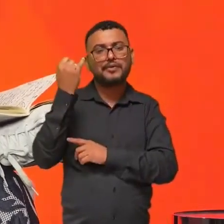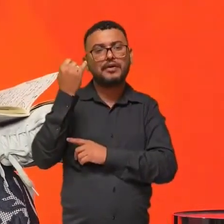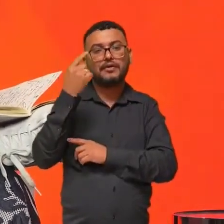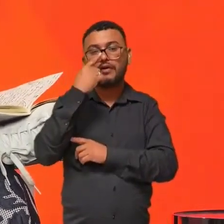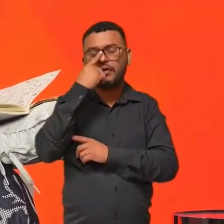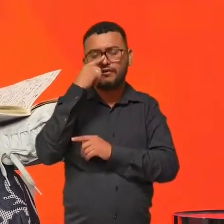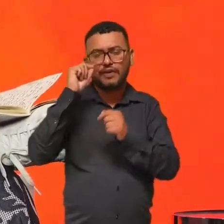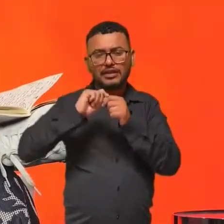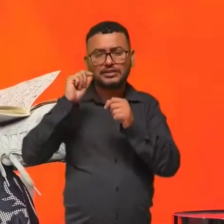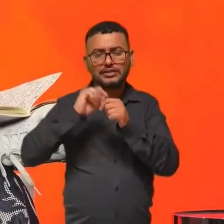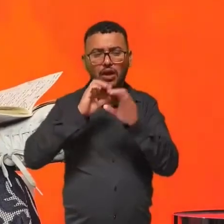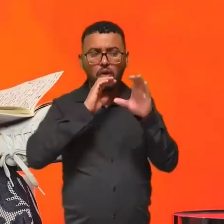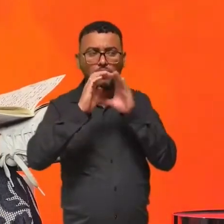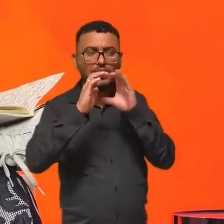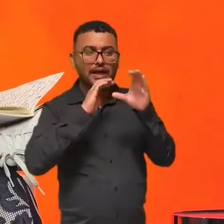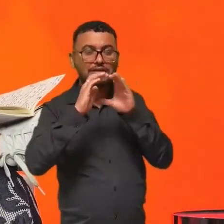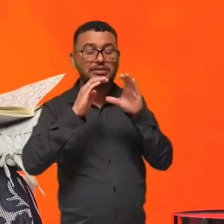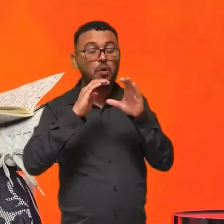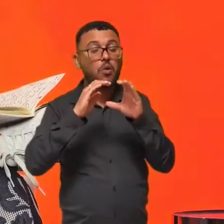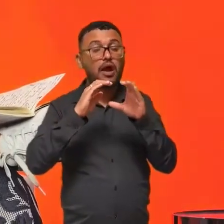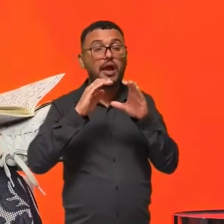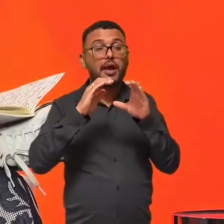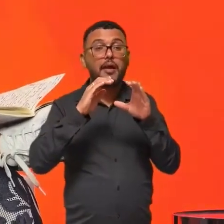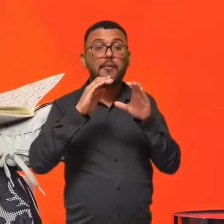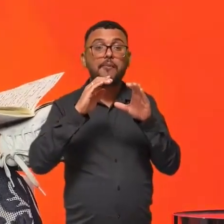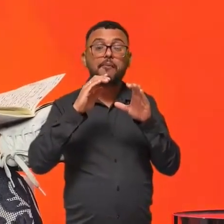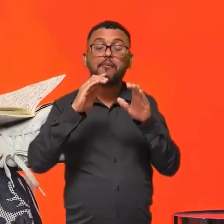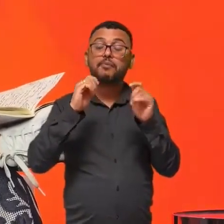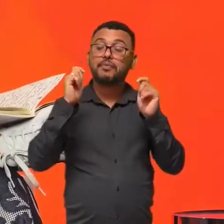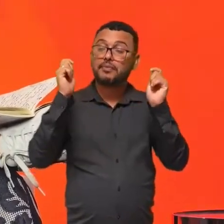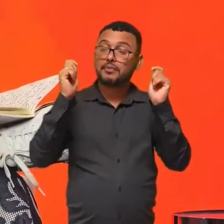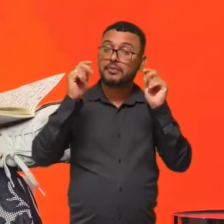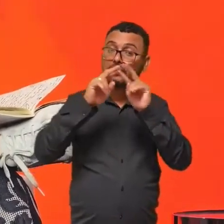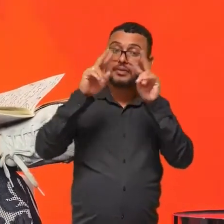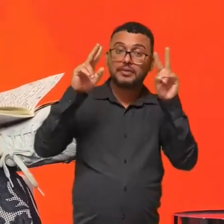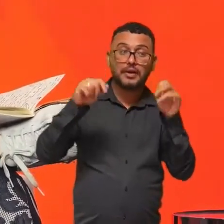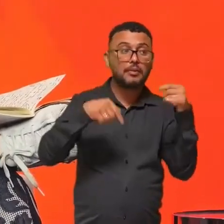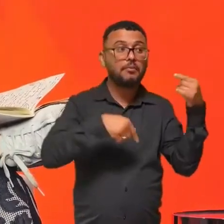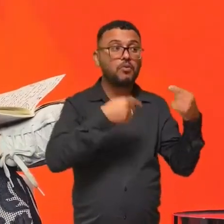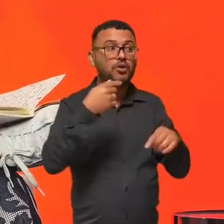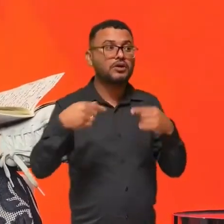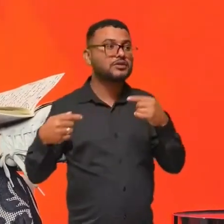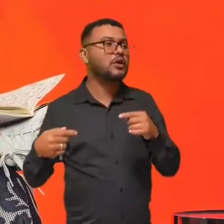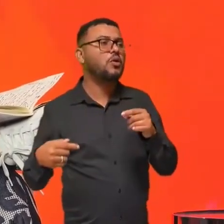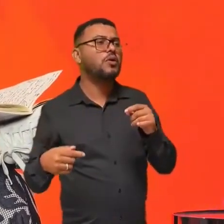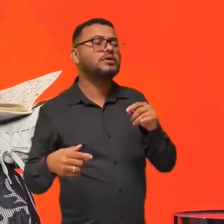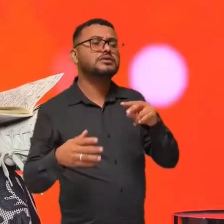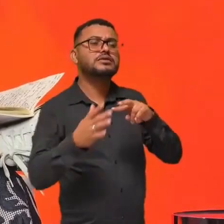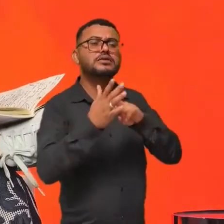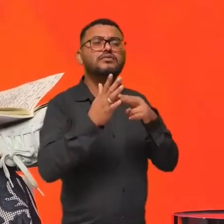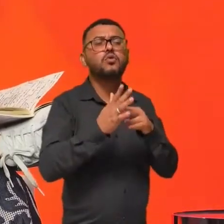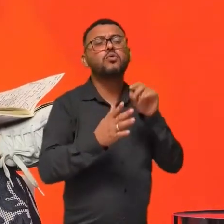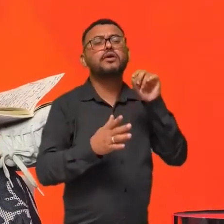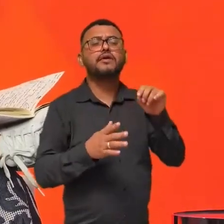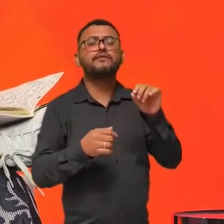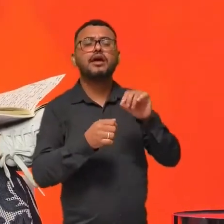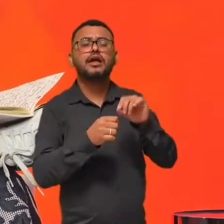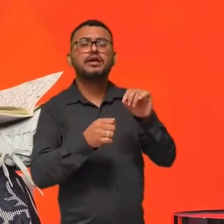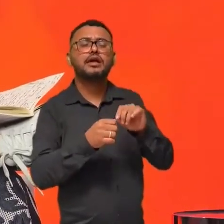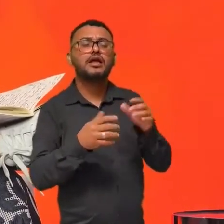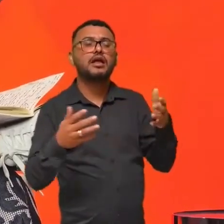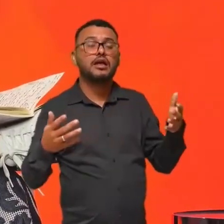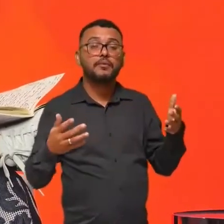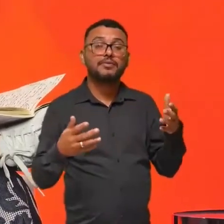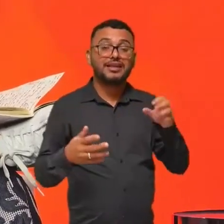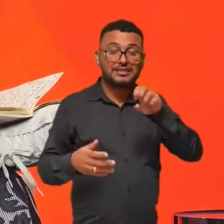ela também pode ser pauta da política. O que é que eu quero dizer com isso? Se a gente está num cenário de oligopólios, se a